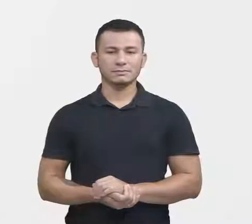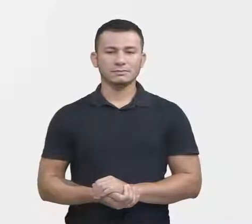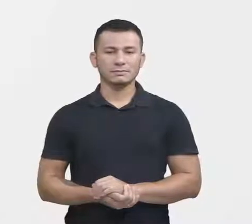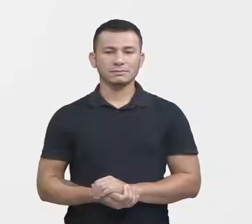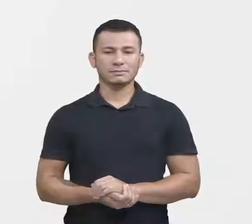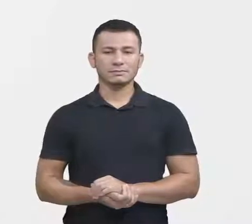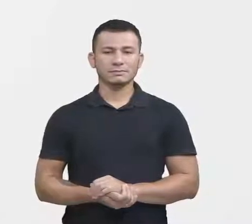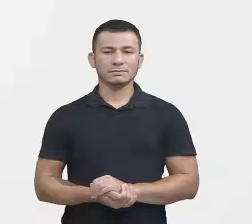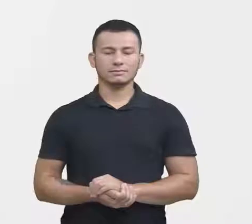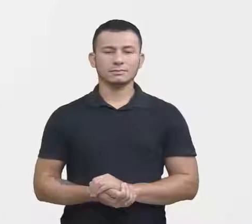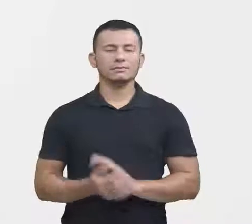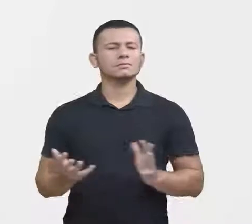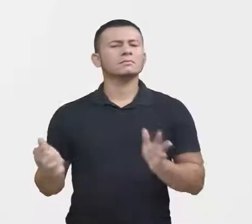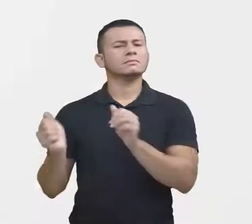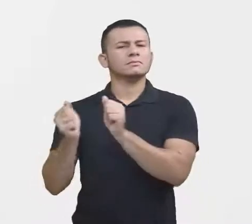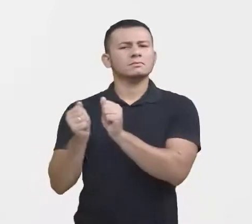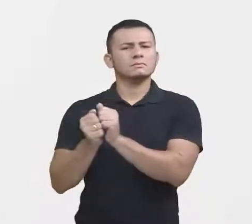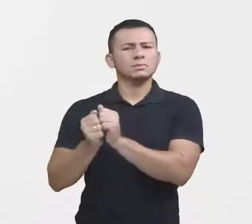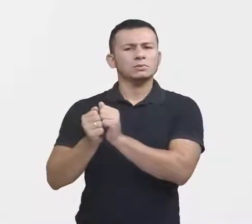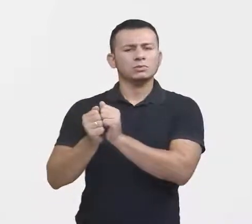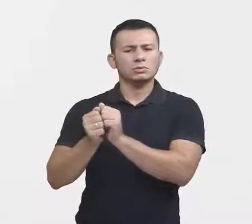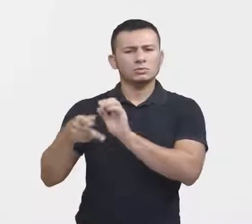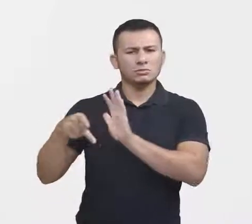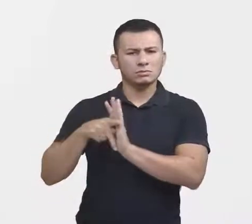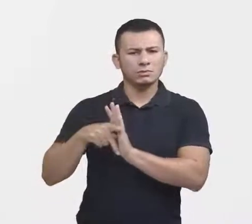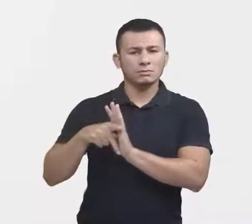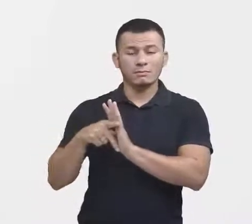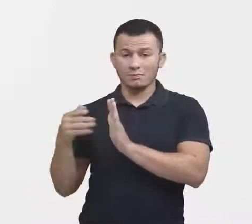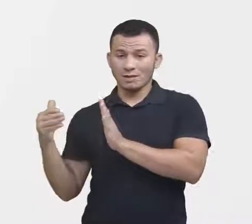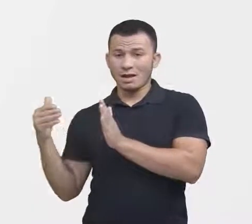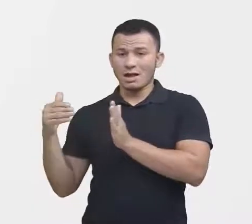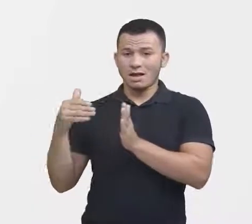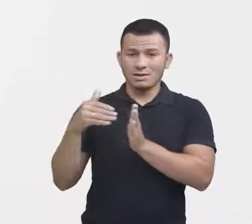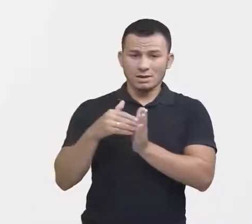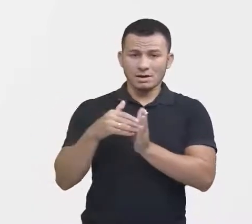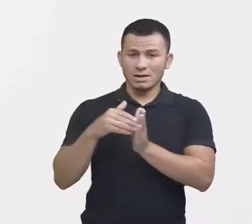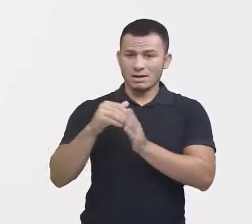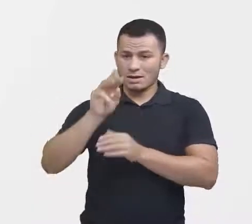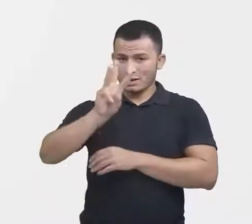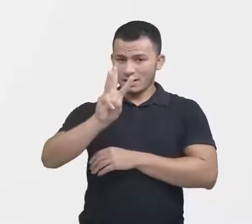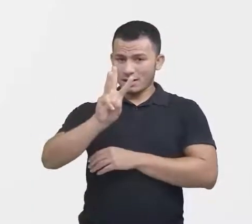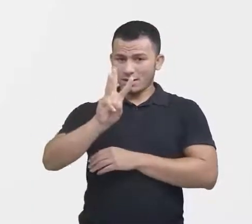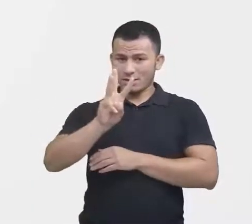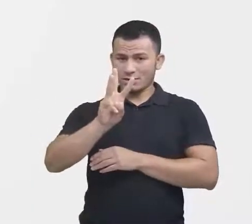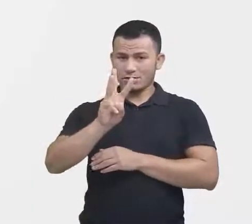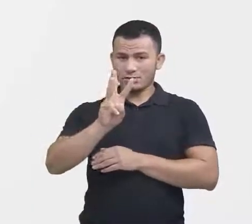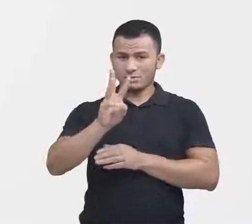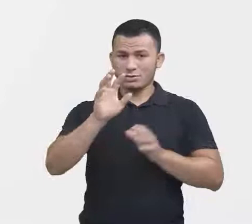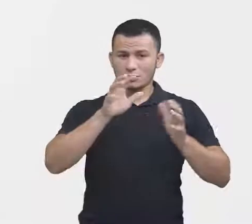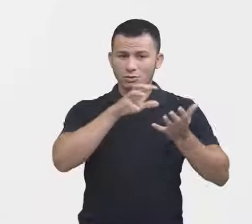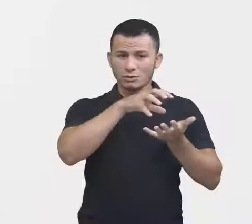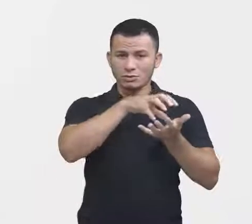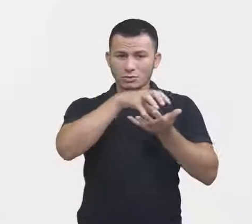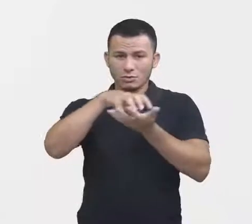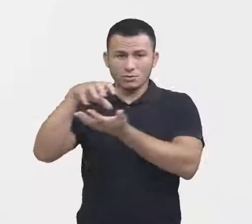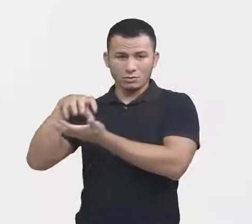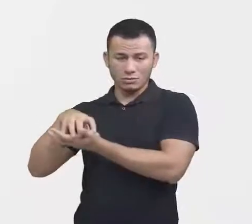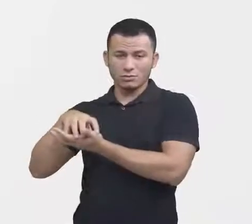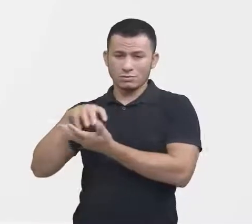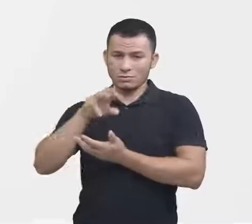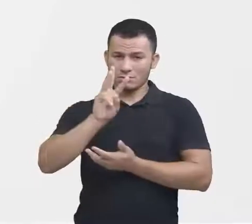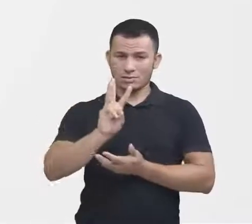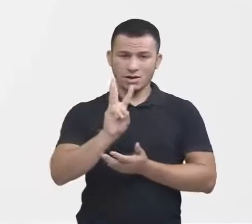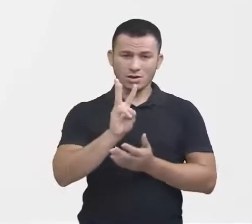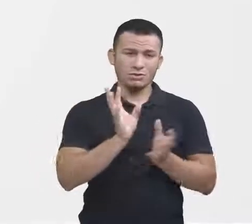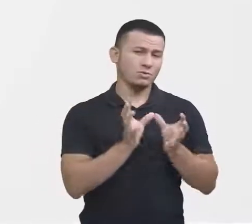a compor números naturais até três ordens quais são essas